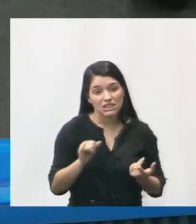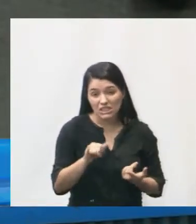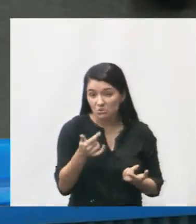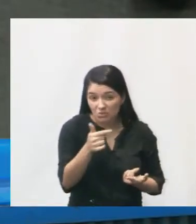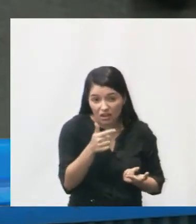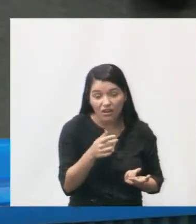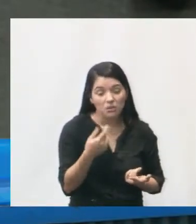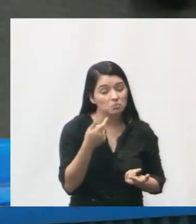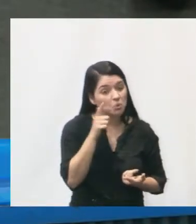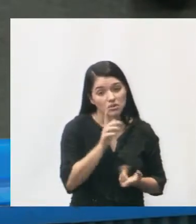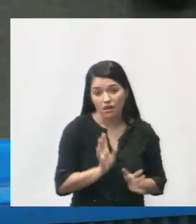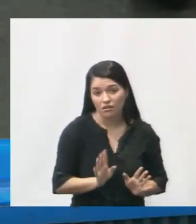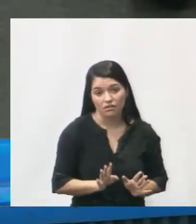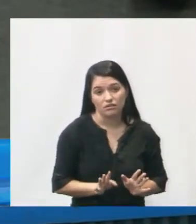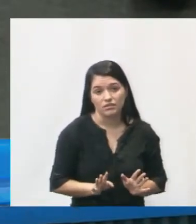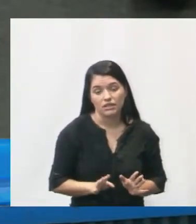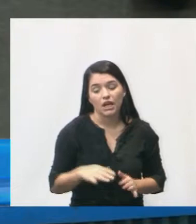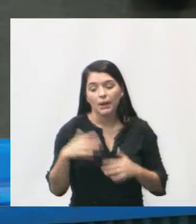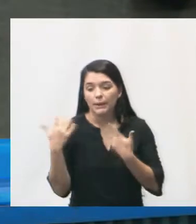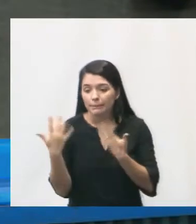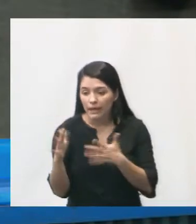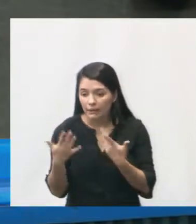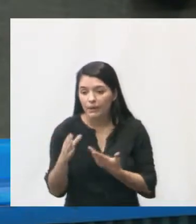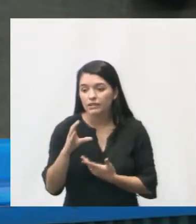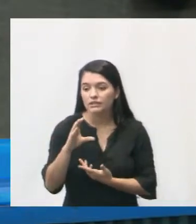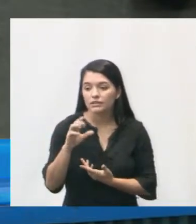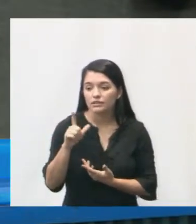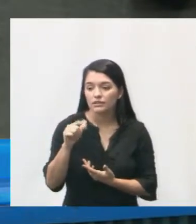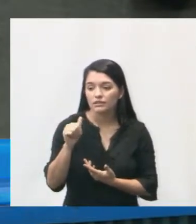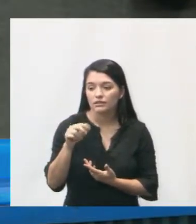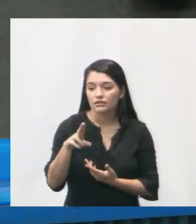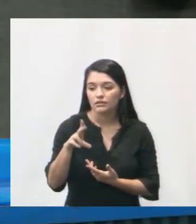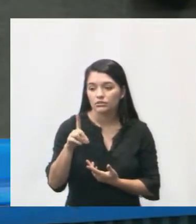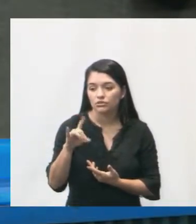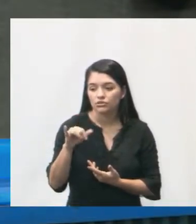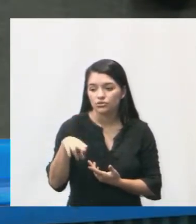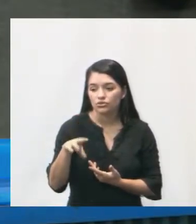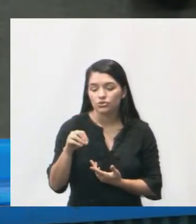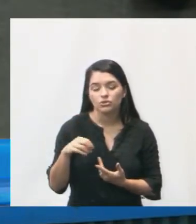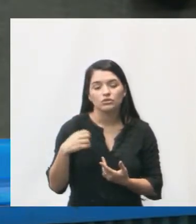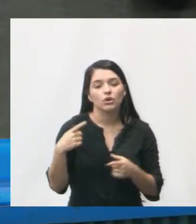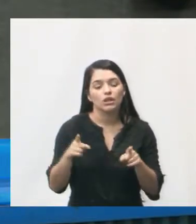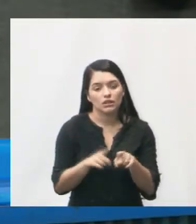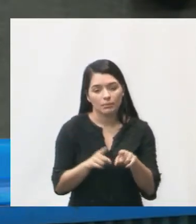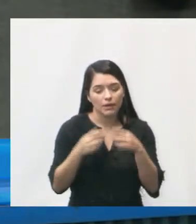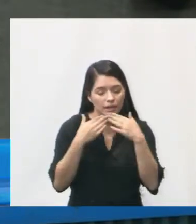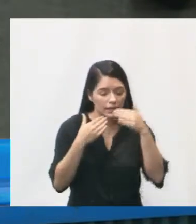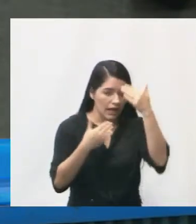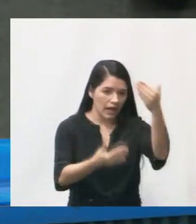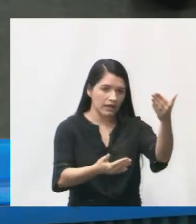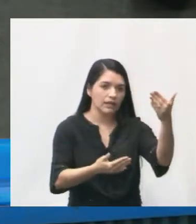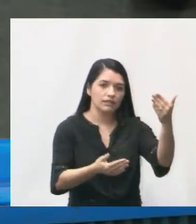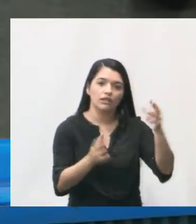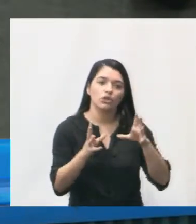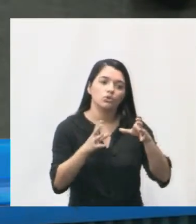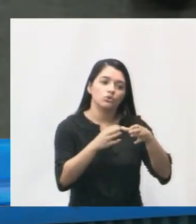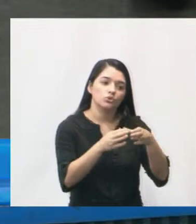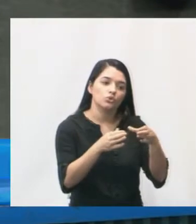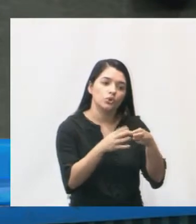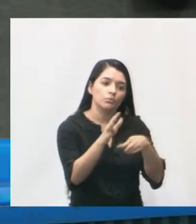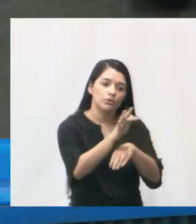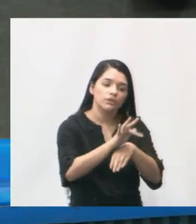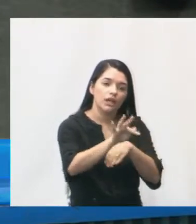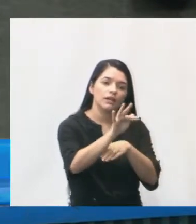parabenizar Claudino, quero parabenizar e agradecer a toda a equipe técnica da prefeitura, o